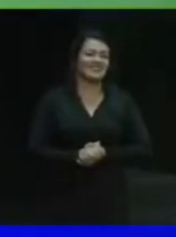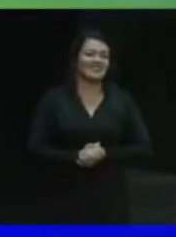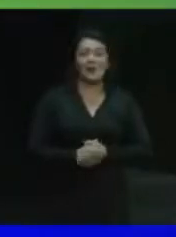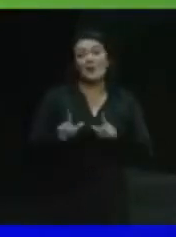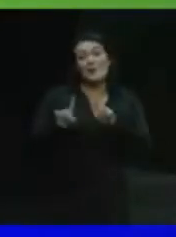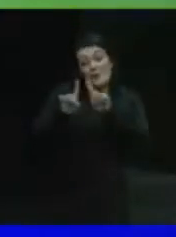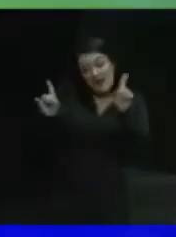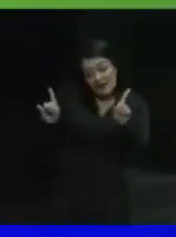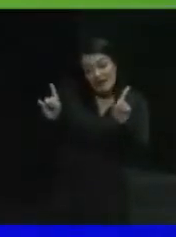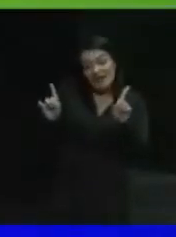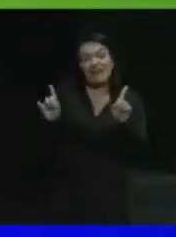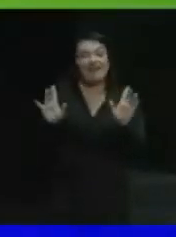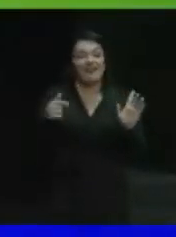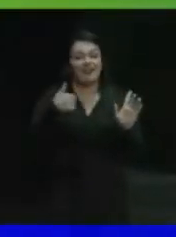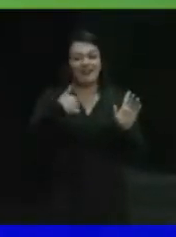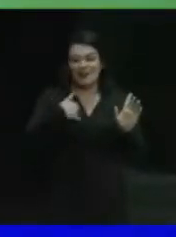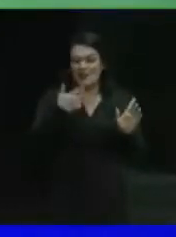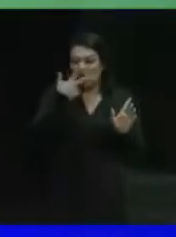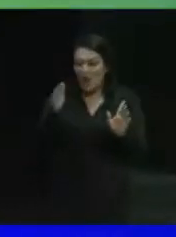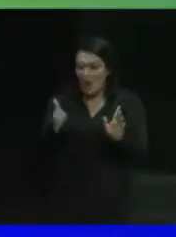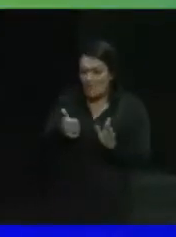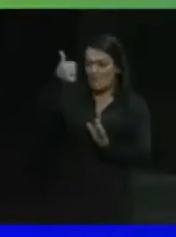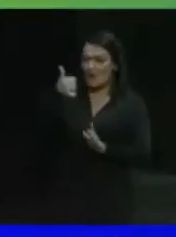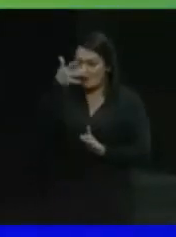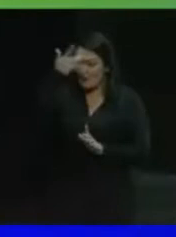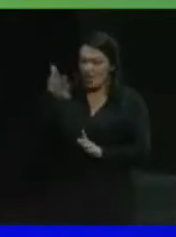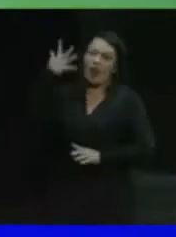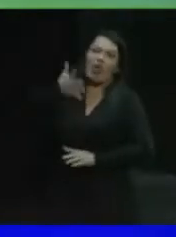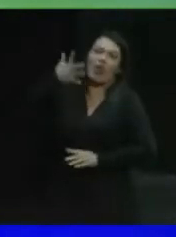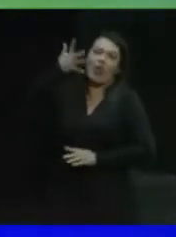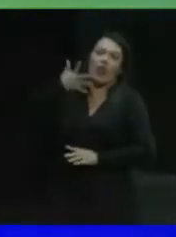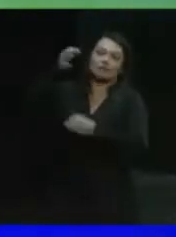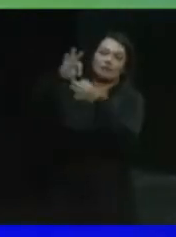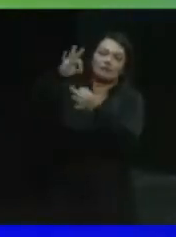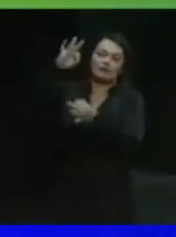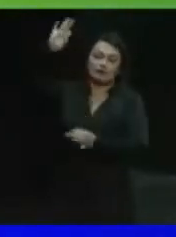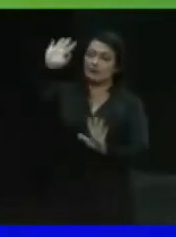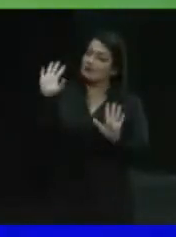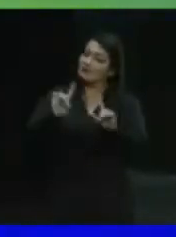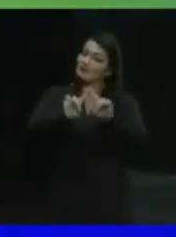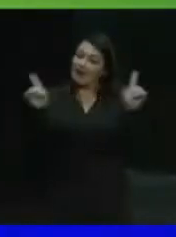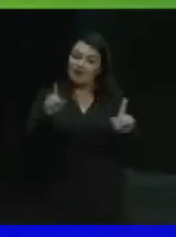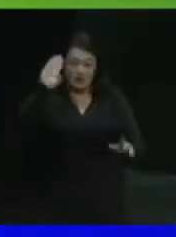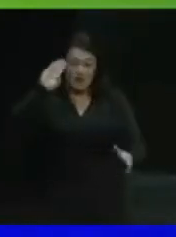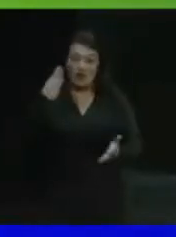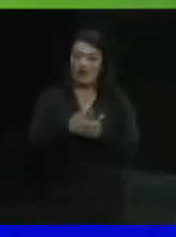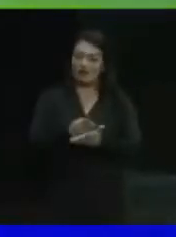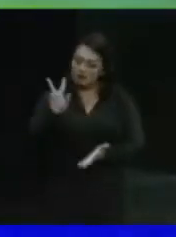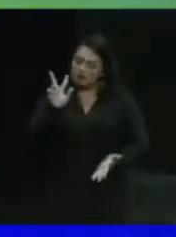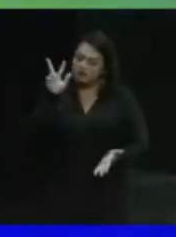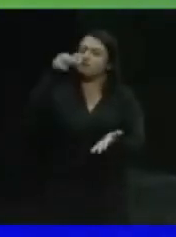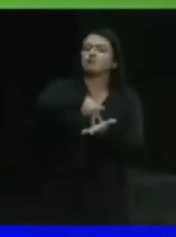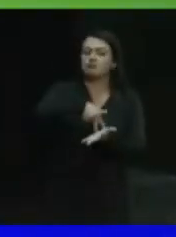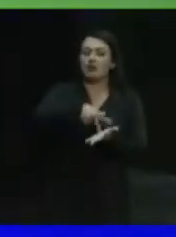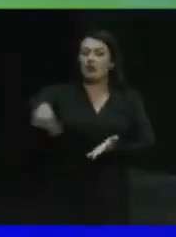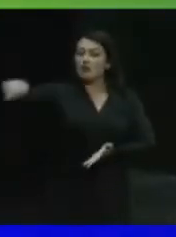Mas se eventualmente eu não sou a melhor pessoa para discursar, posso assegurar que sou alguém em